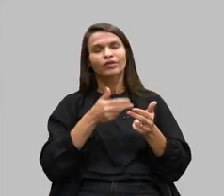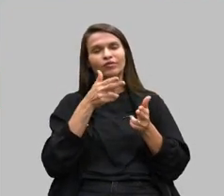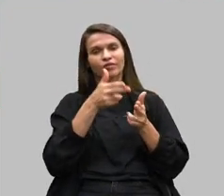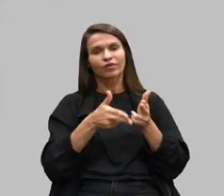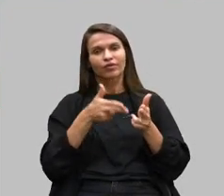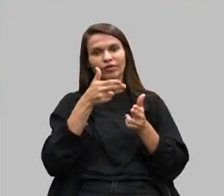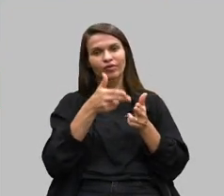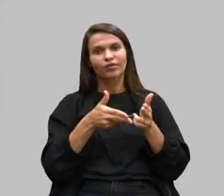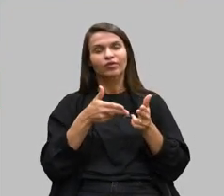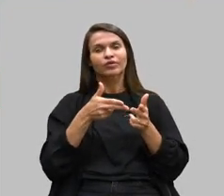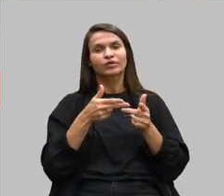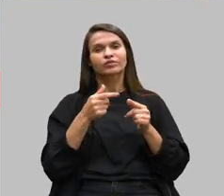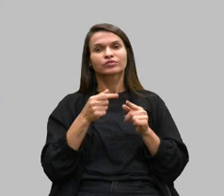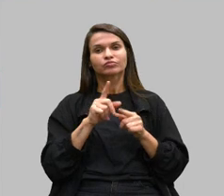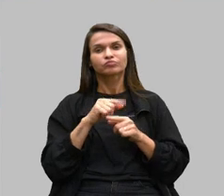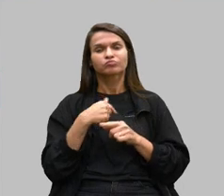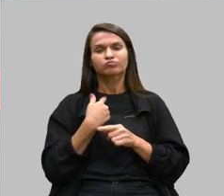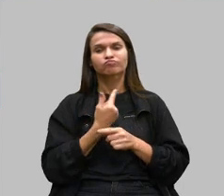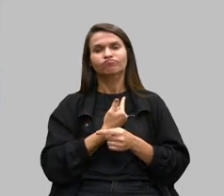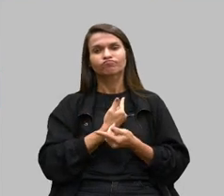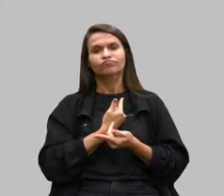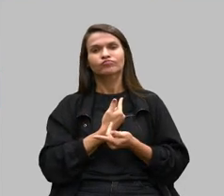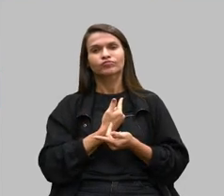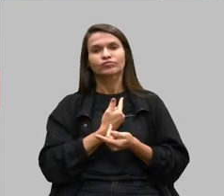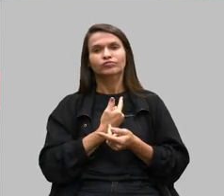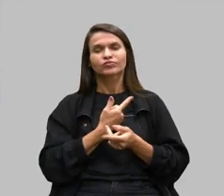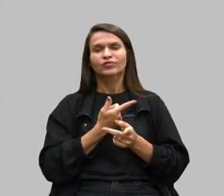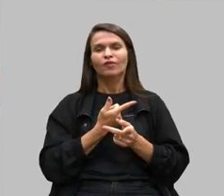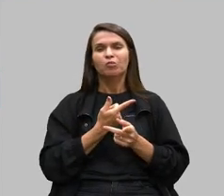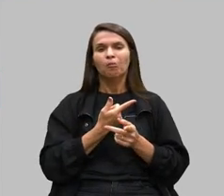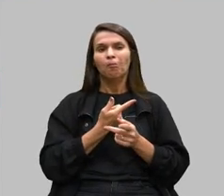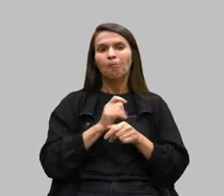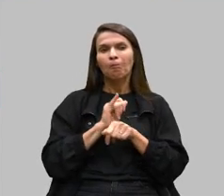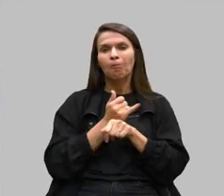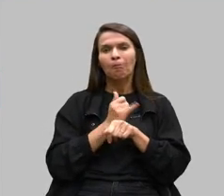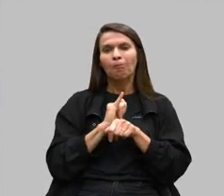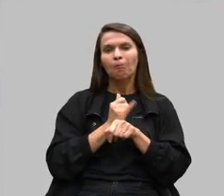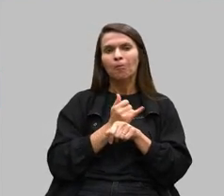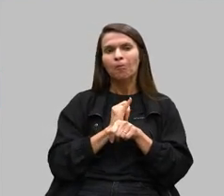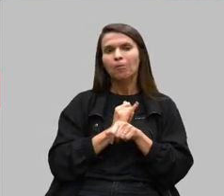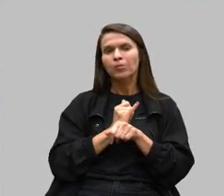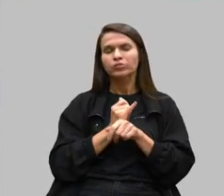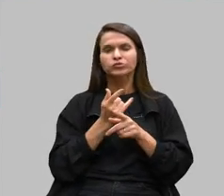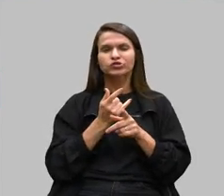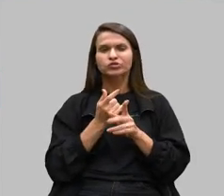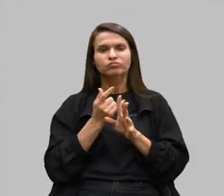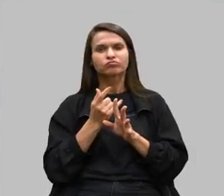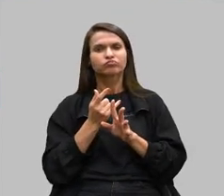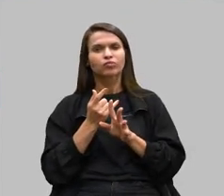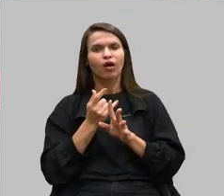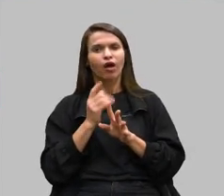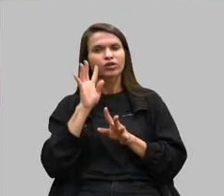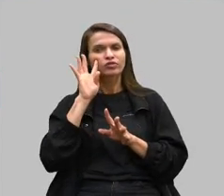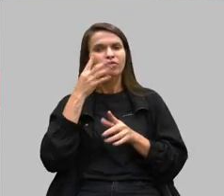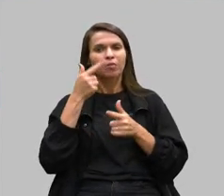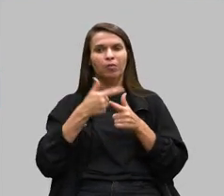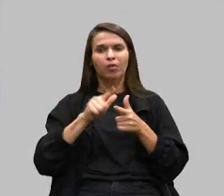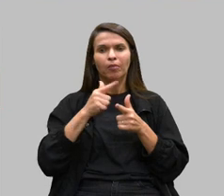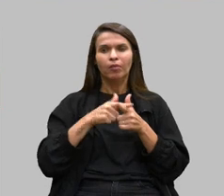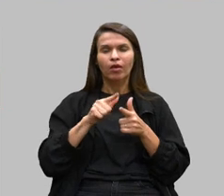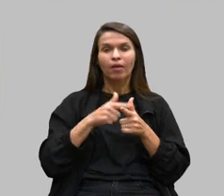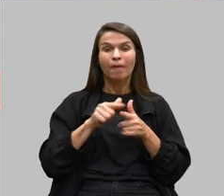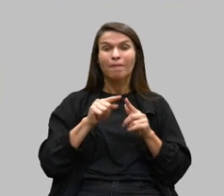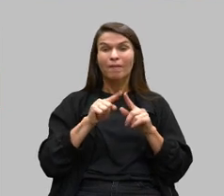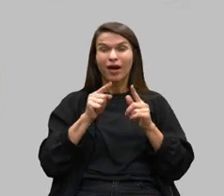tapco Medrado vamos fazer o tapa buraco mas tem buraco porque a carga que tá na rodovia não é